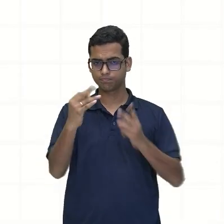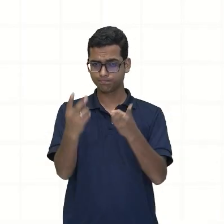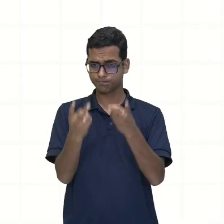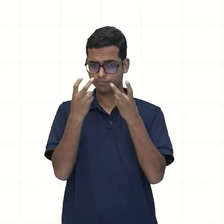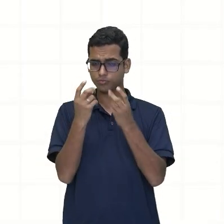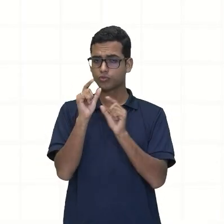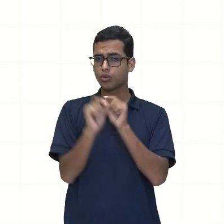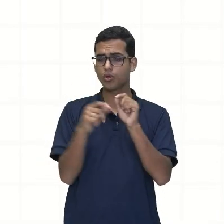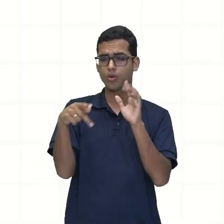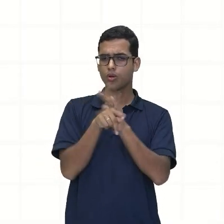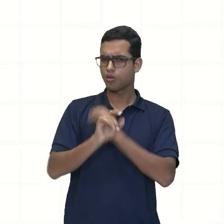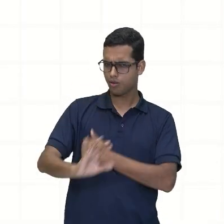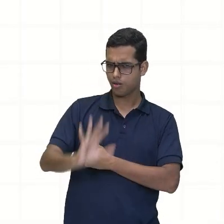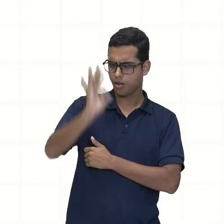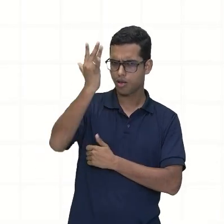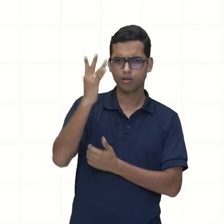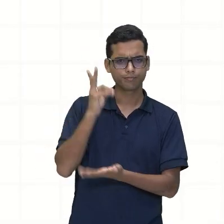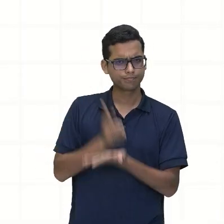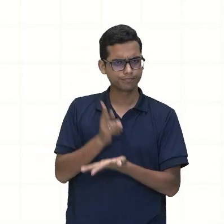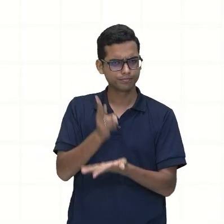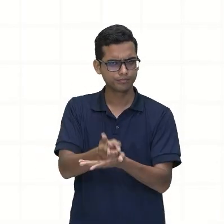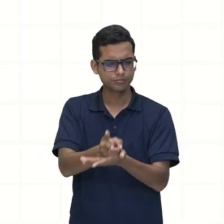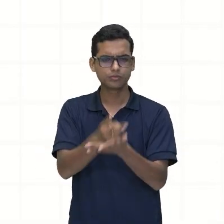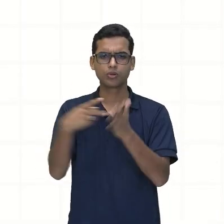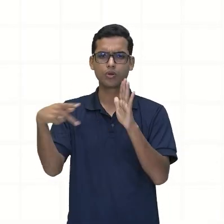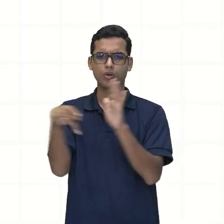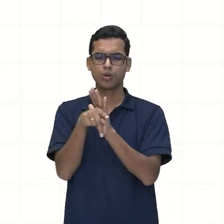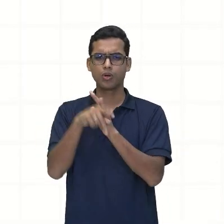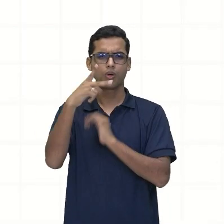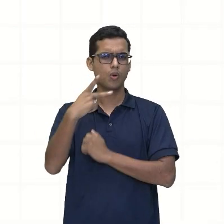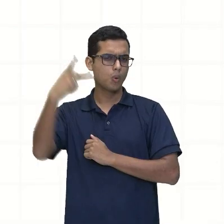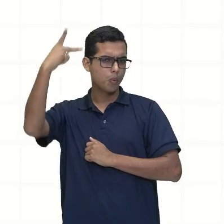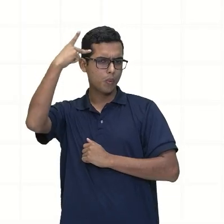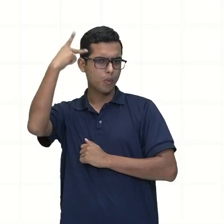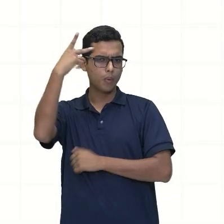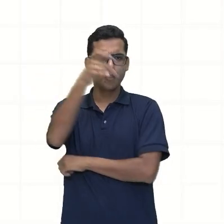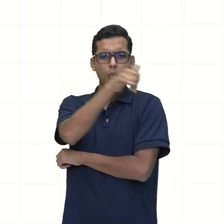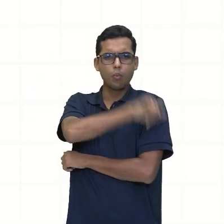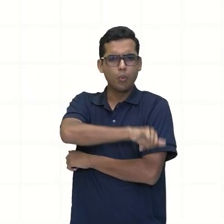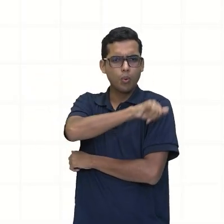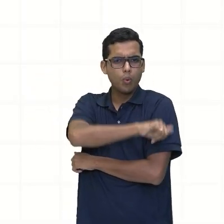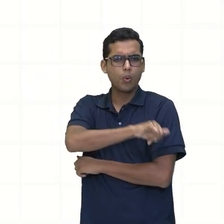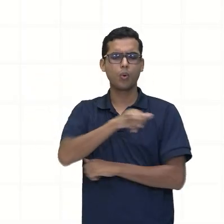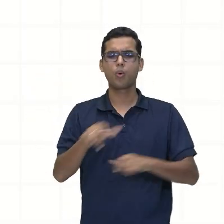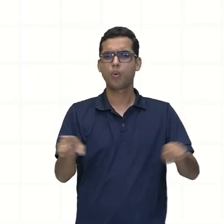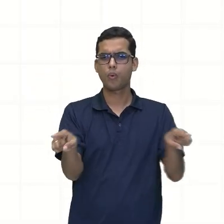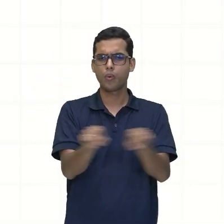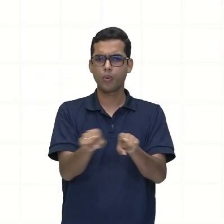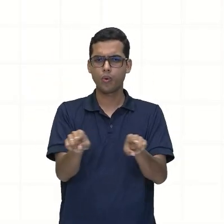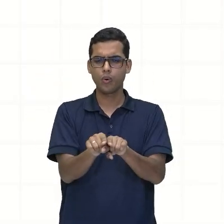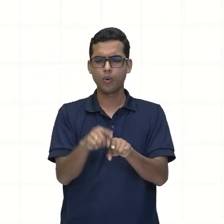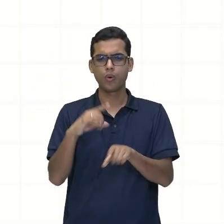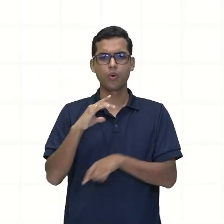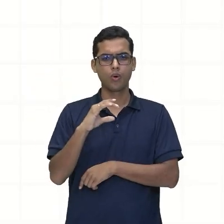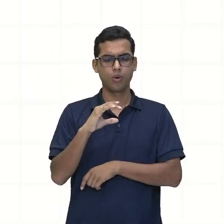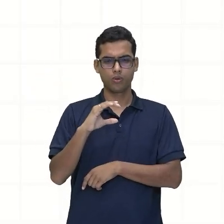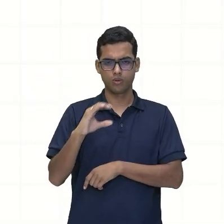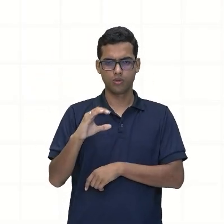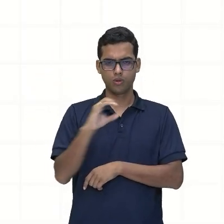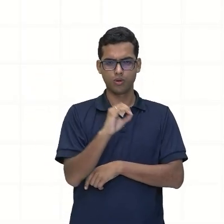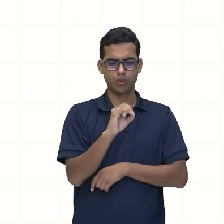continuar ocorrendo, né? Ali para São Paulo, para o Rio de Janeiro, para a região